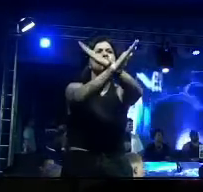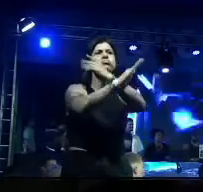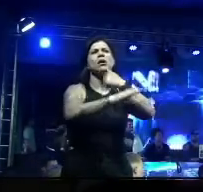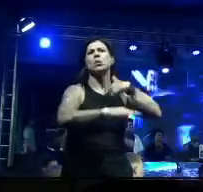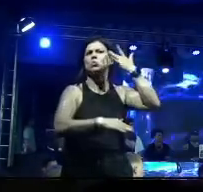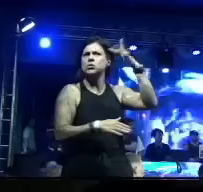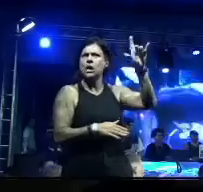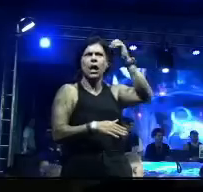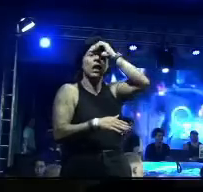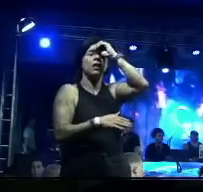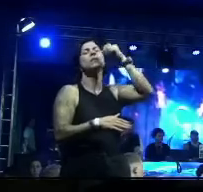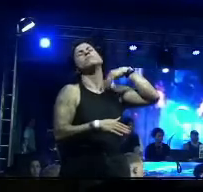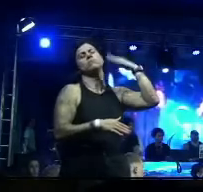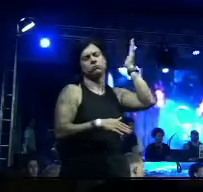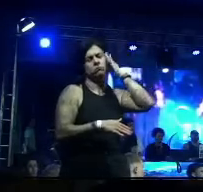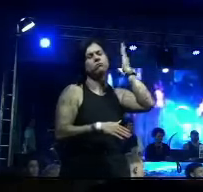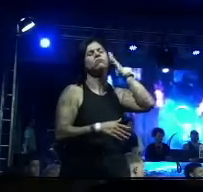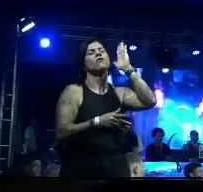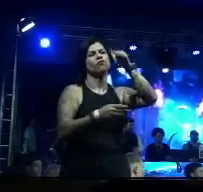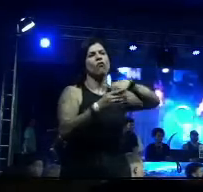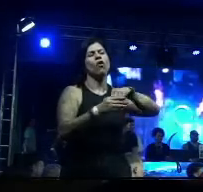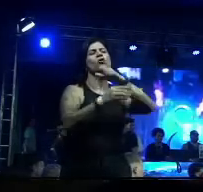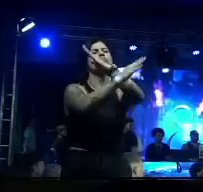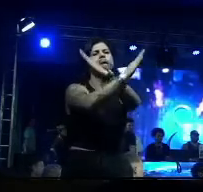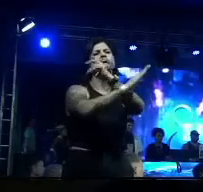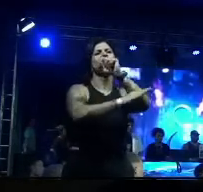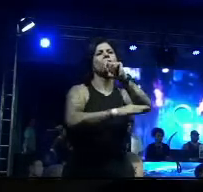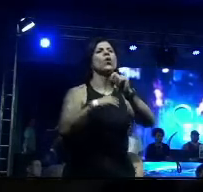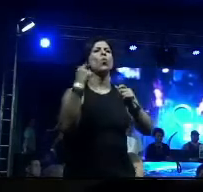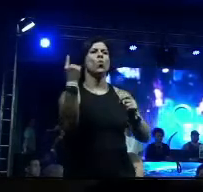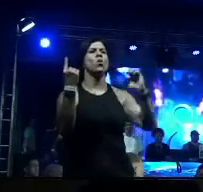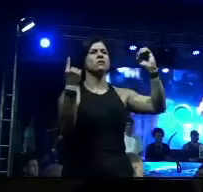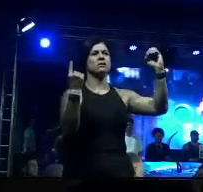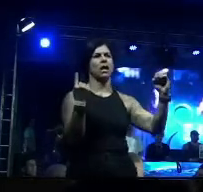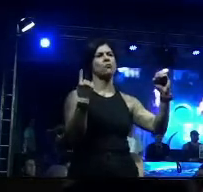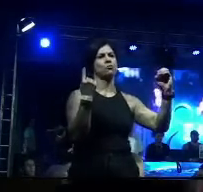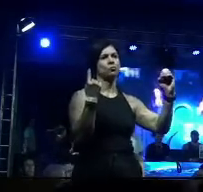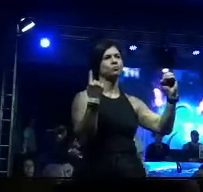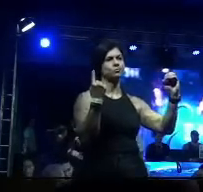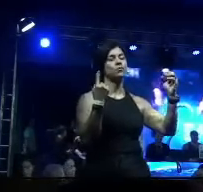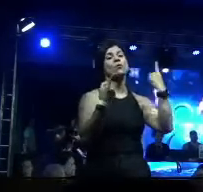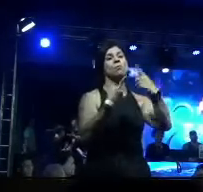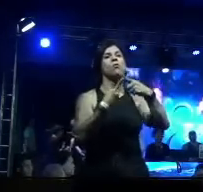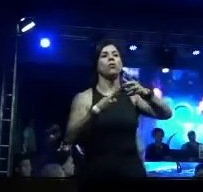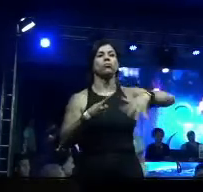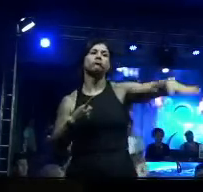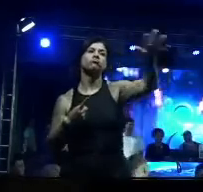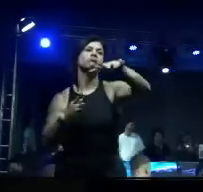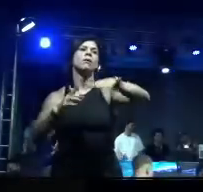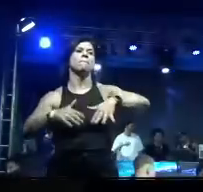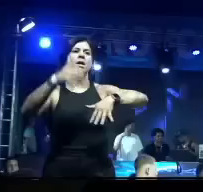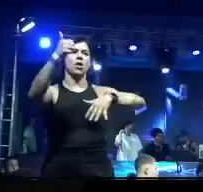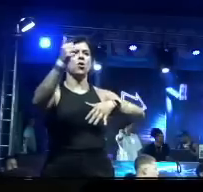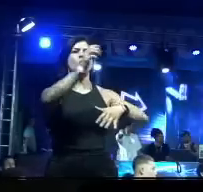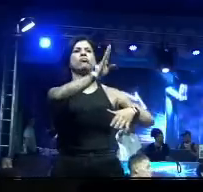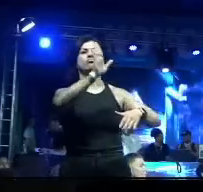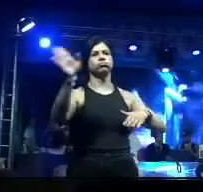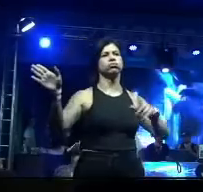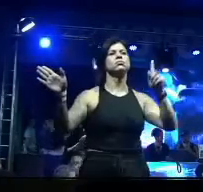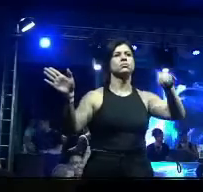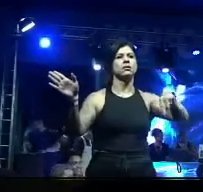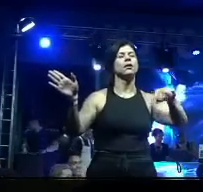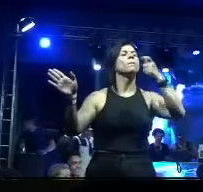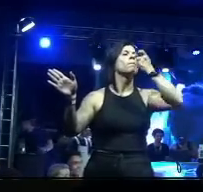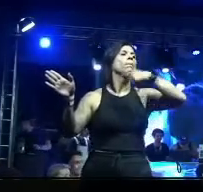consciente Então, um a zero Prado Porque o voto da plateia E de Coel Certo foi pra ele E